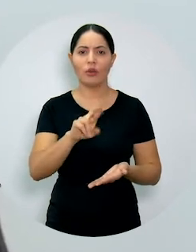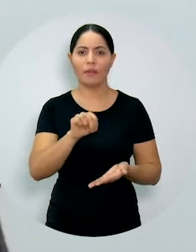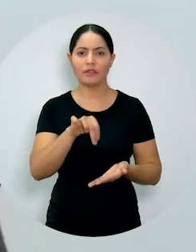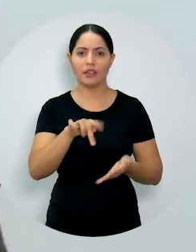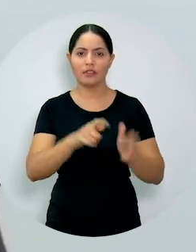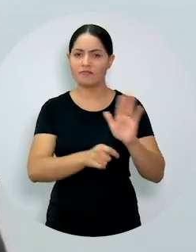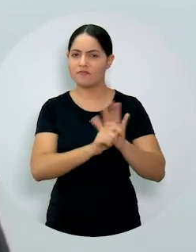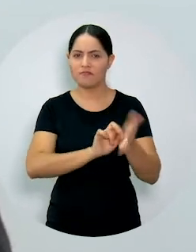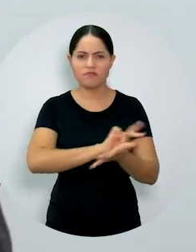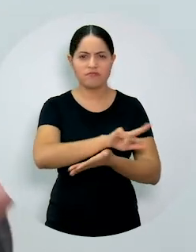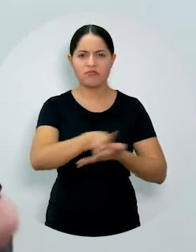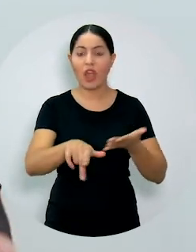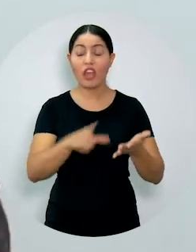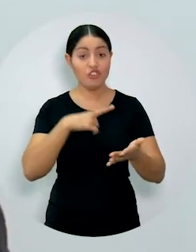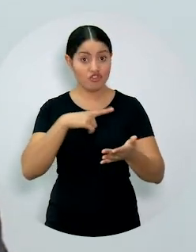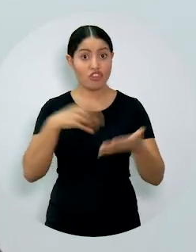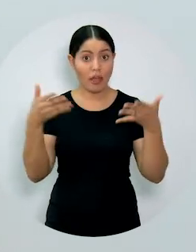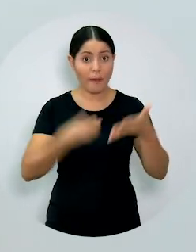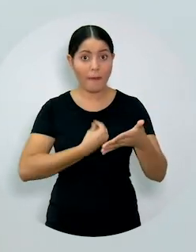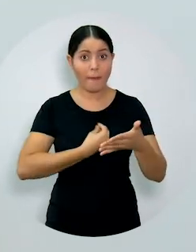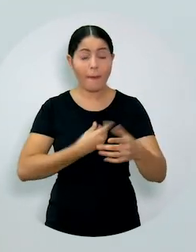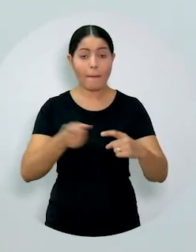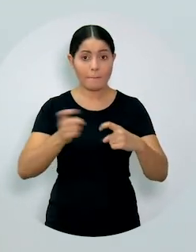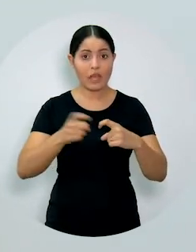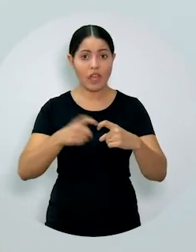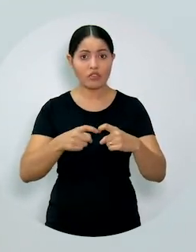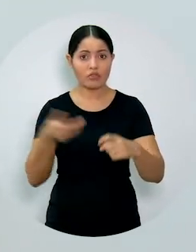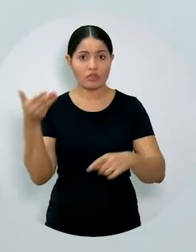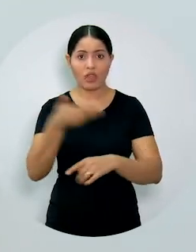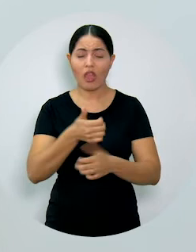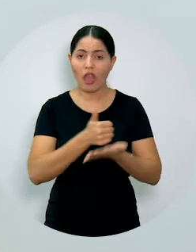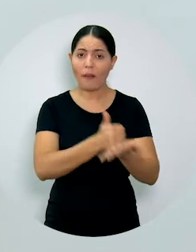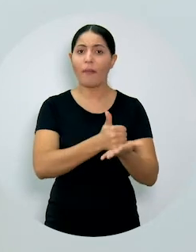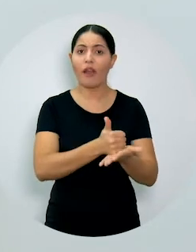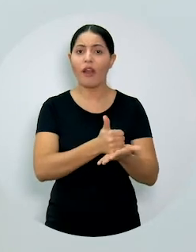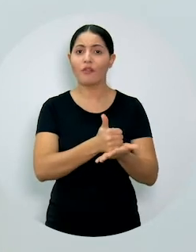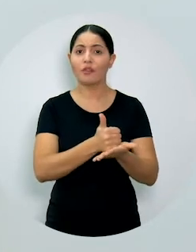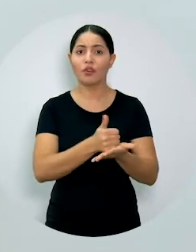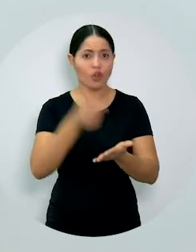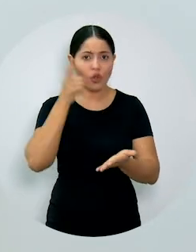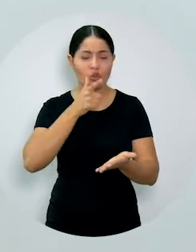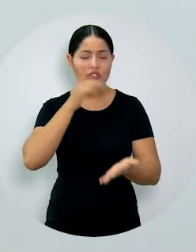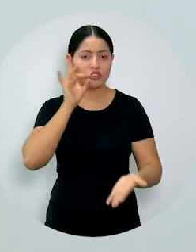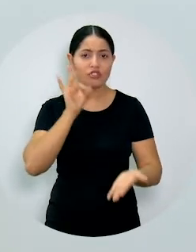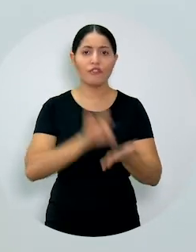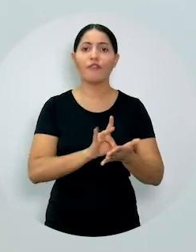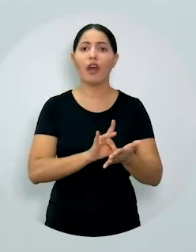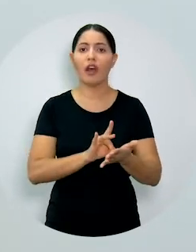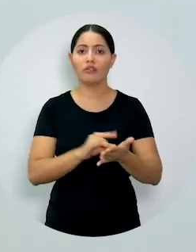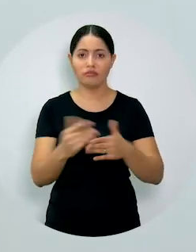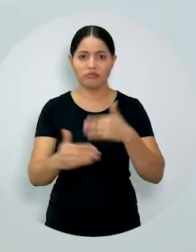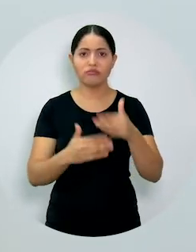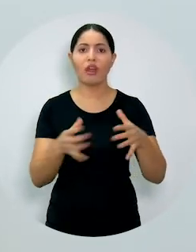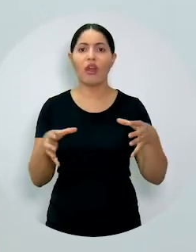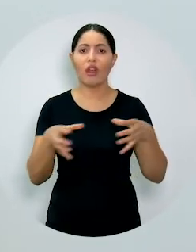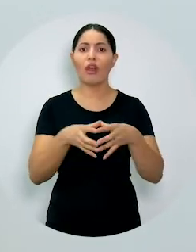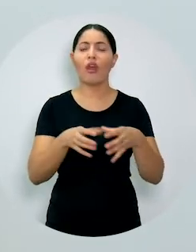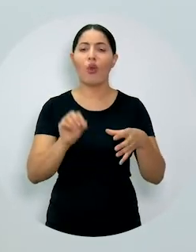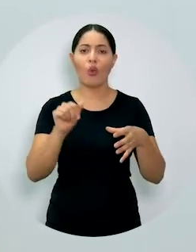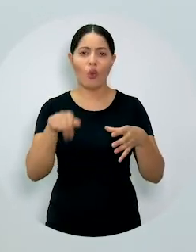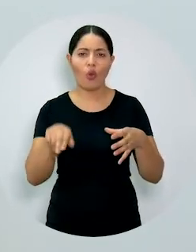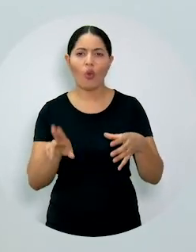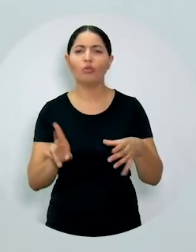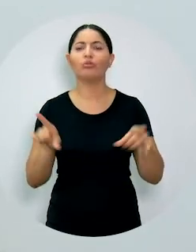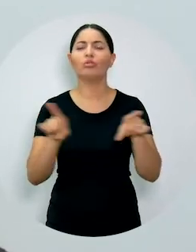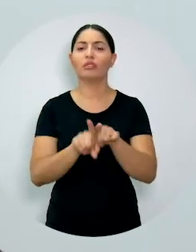Entorpecentes, a participação de médicos ilustres, que nos ajudaram terrivelmente a conseguir, inclusive, que fôssemos reconhecidos pela